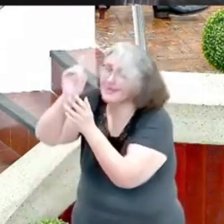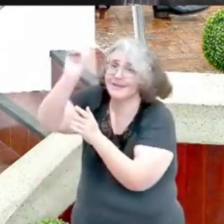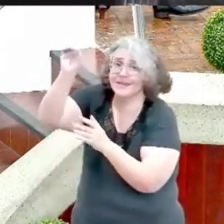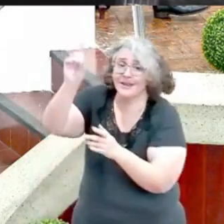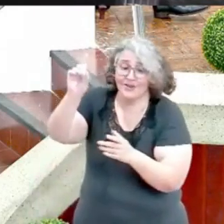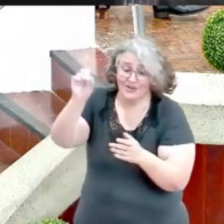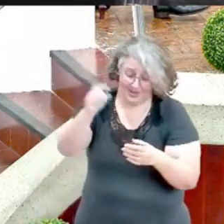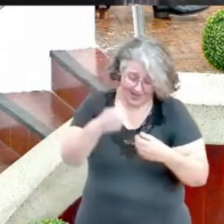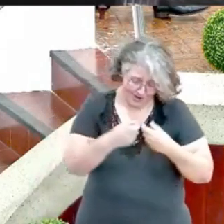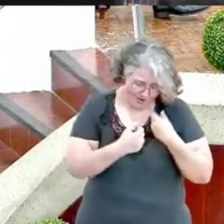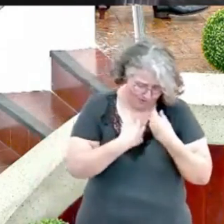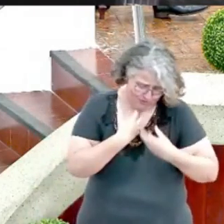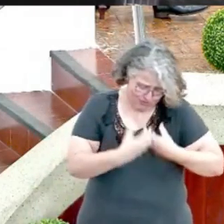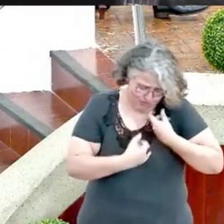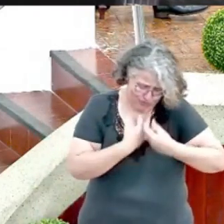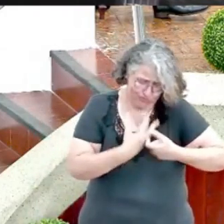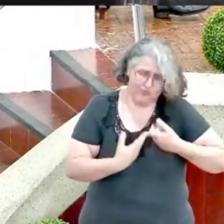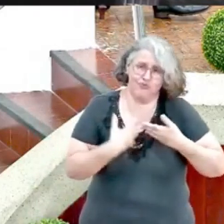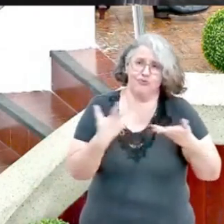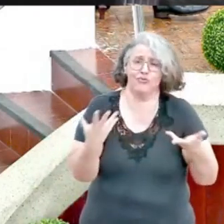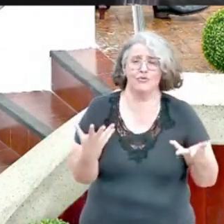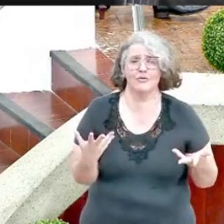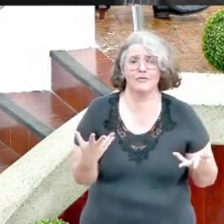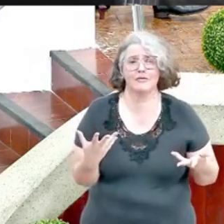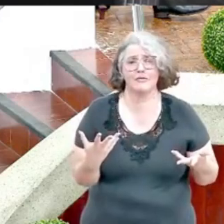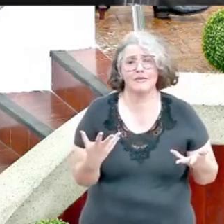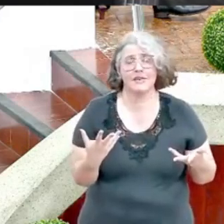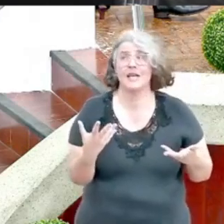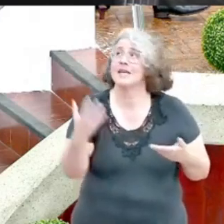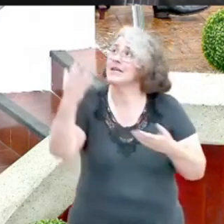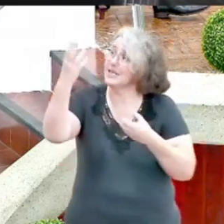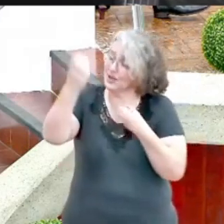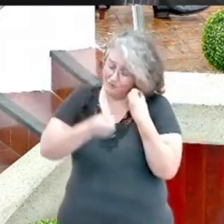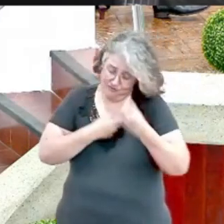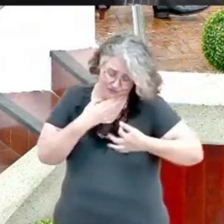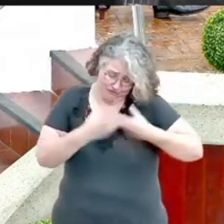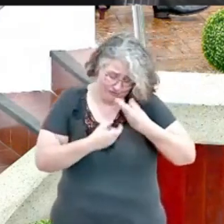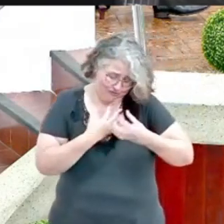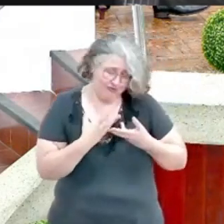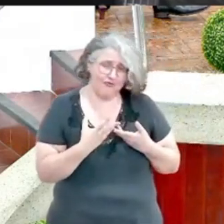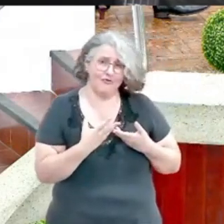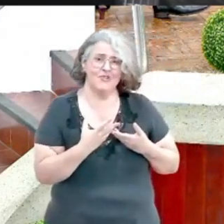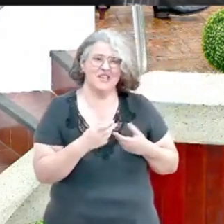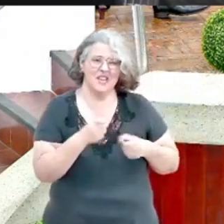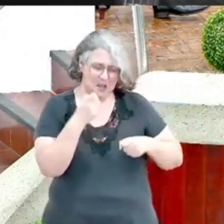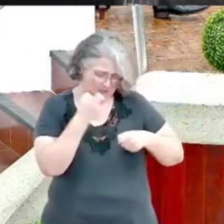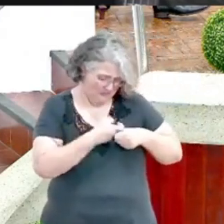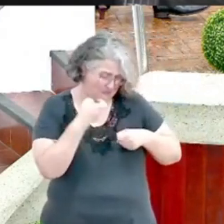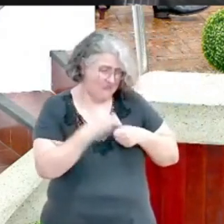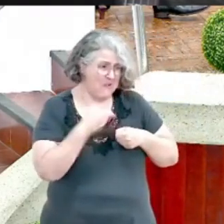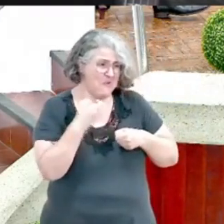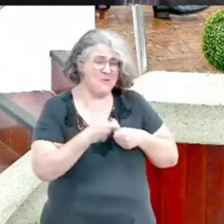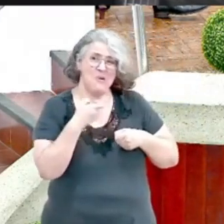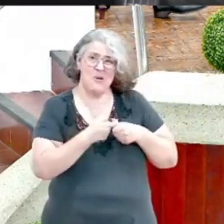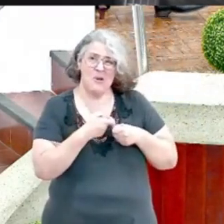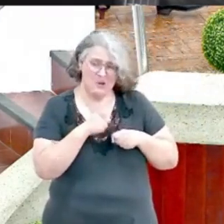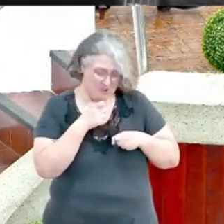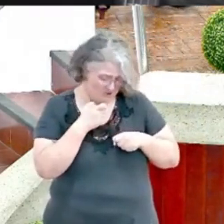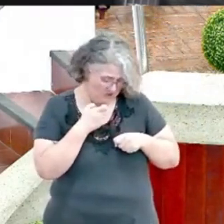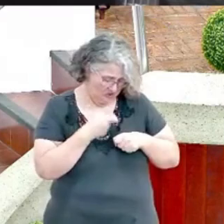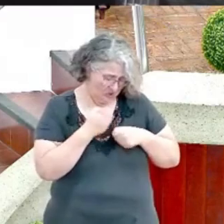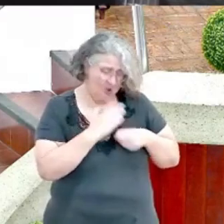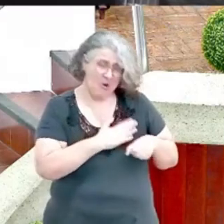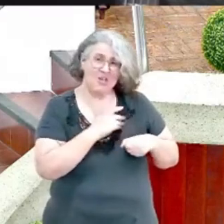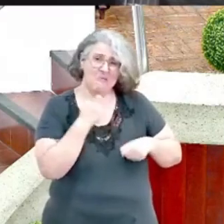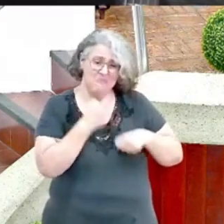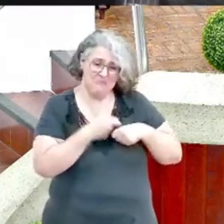pela sua palavra. Clame ao Senhor para que Deus remova esse coração endurecido, empedernido que você tem e